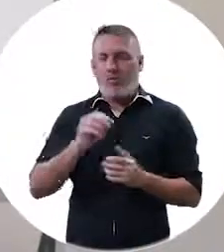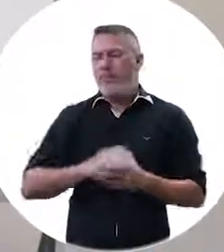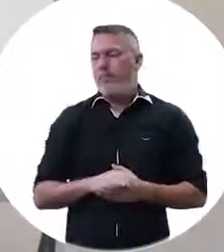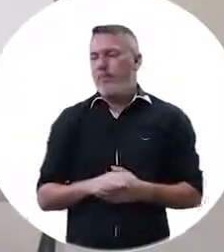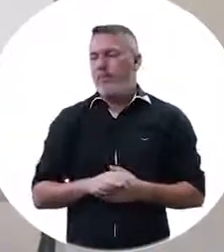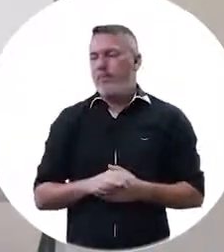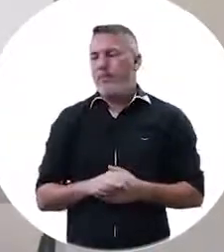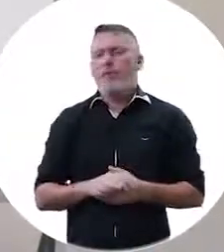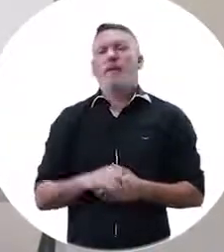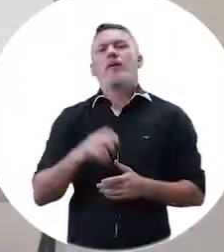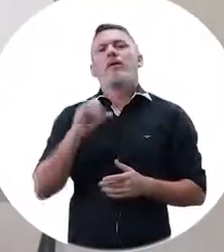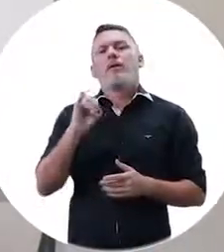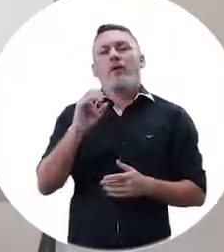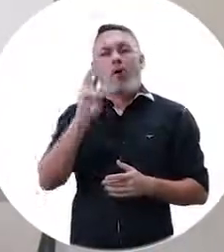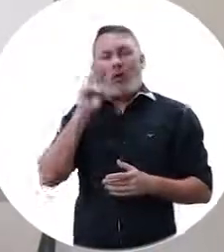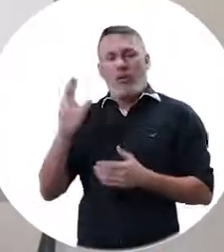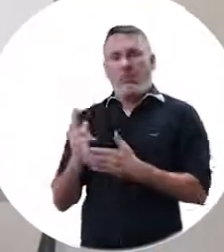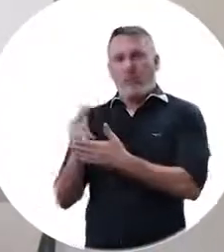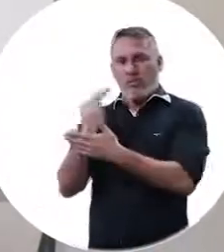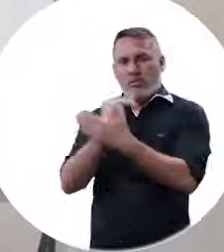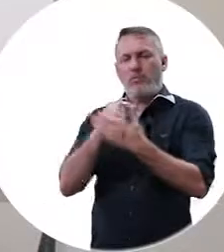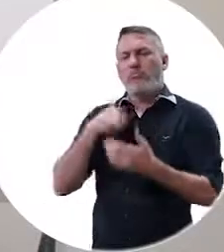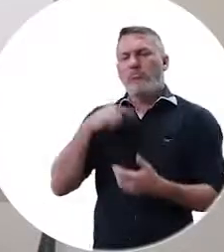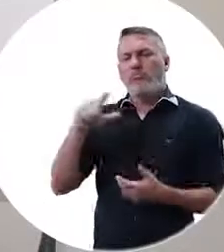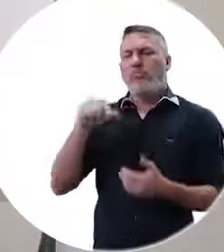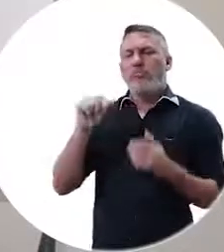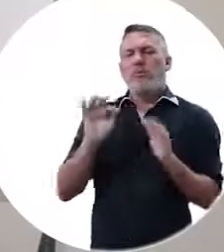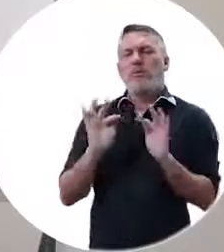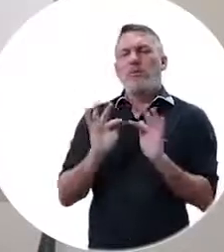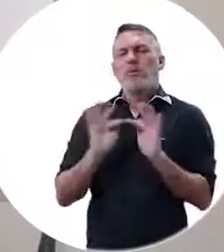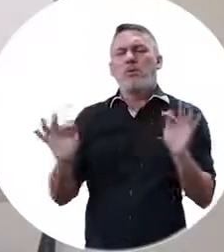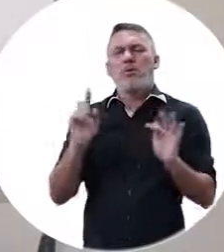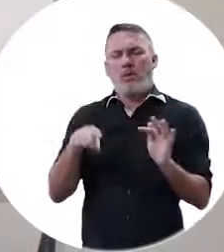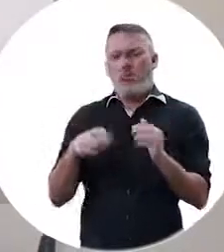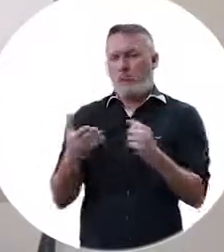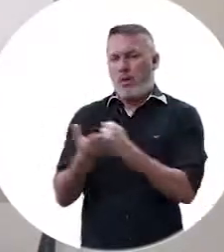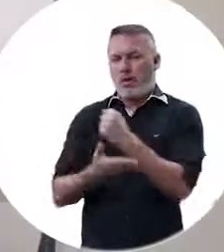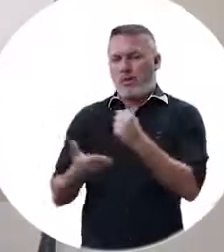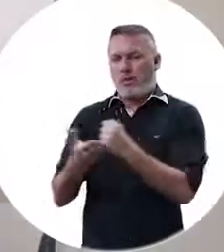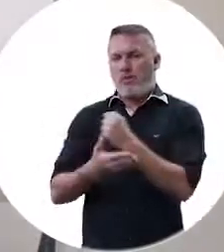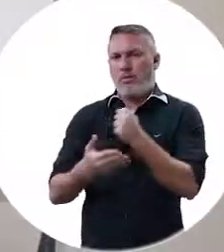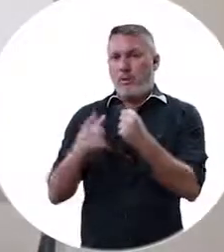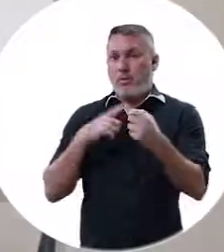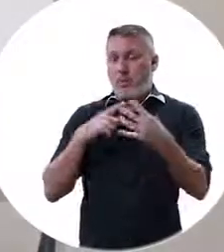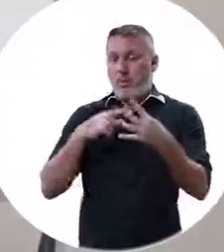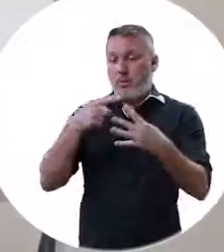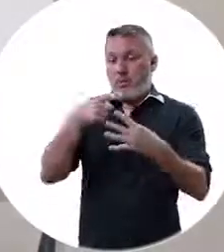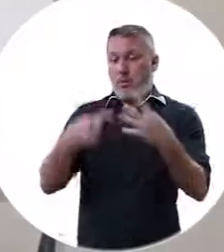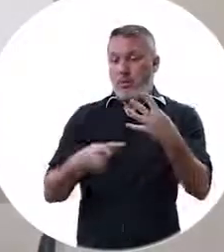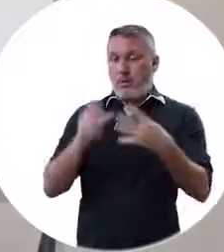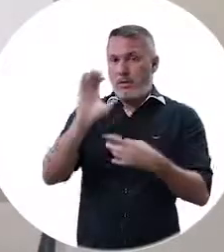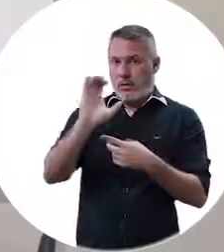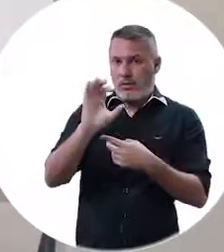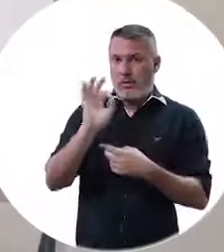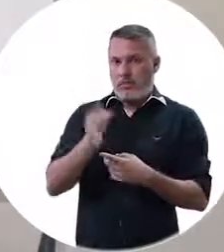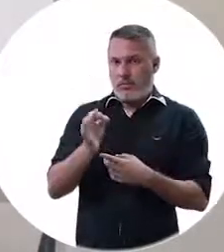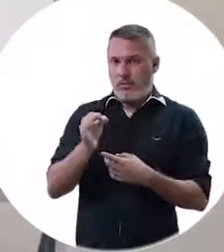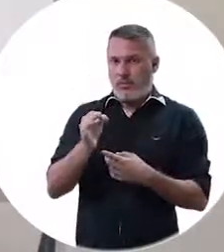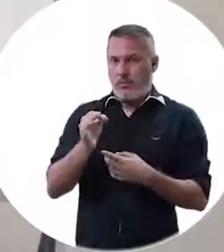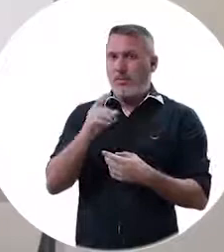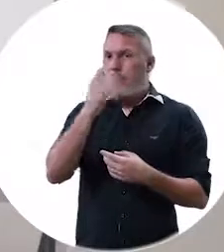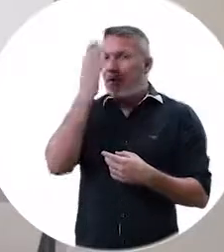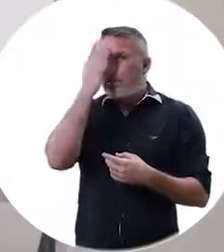vamos lá. Essa aqui, se eu selecionar a cadeia principal de forma mais simples, vamos começar com o básico. Eu tenho 4 carbonos, não